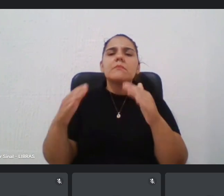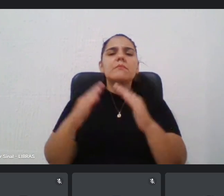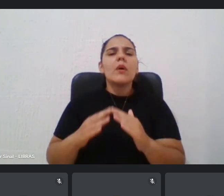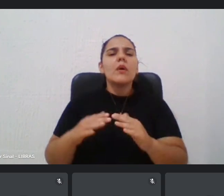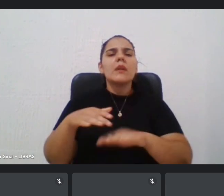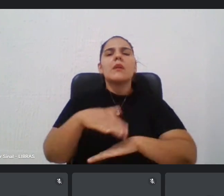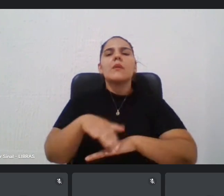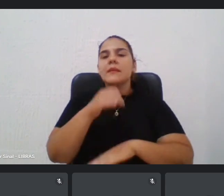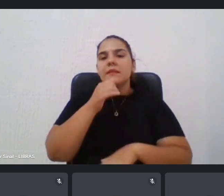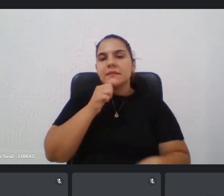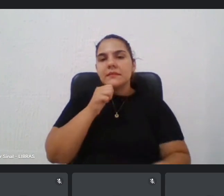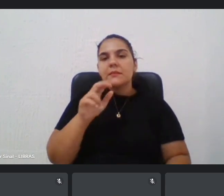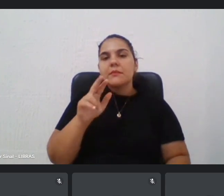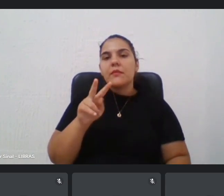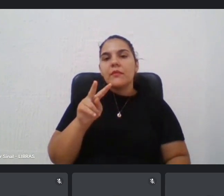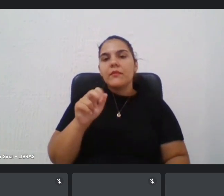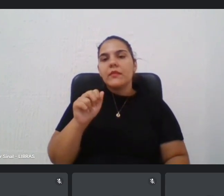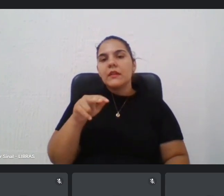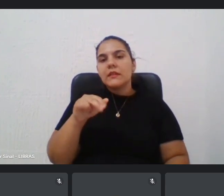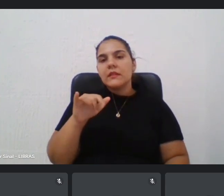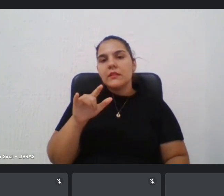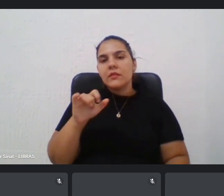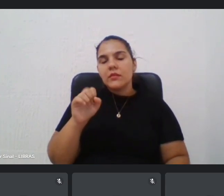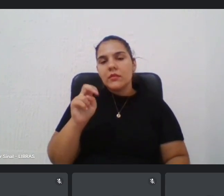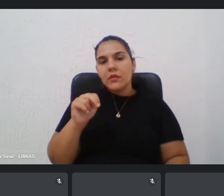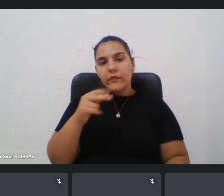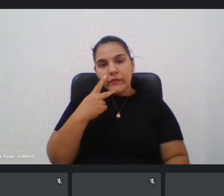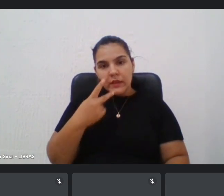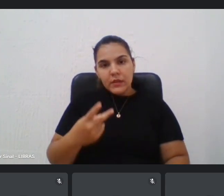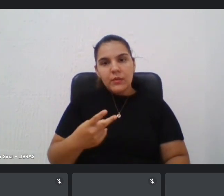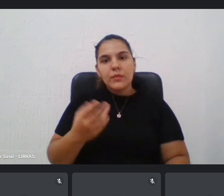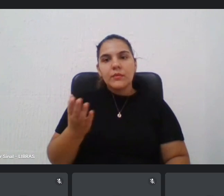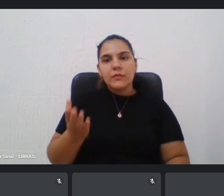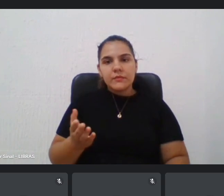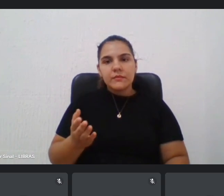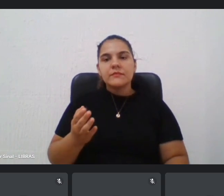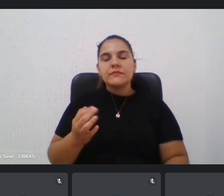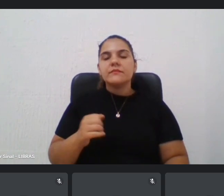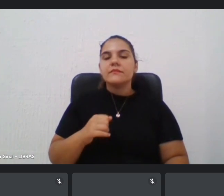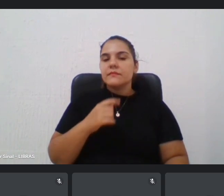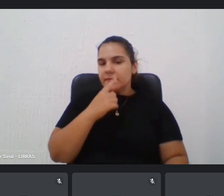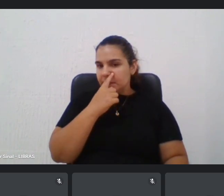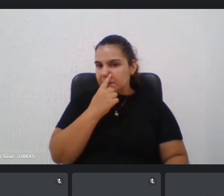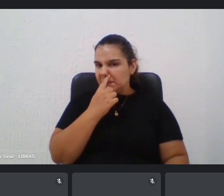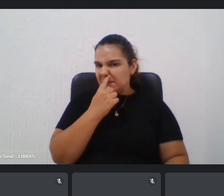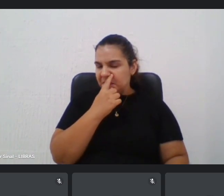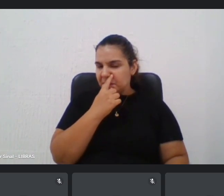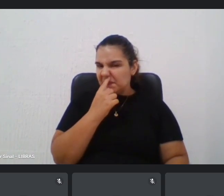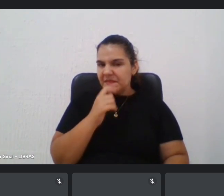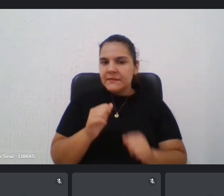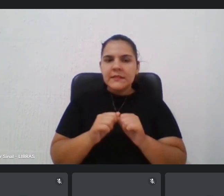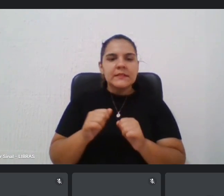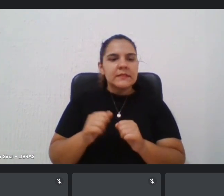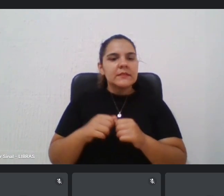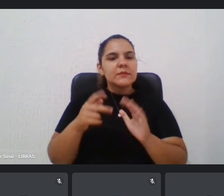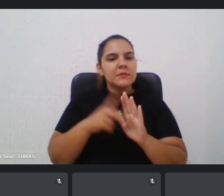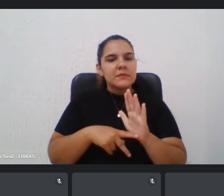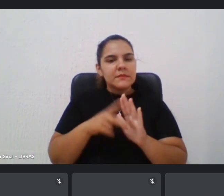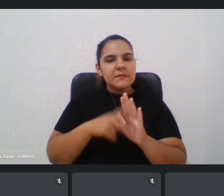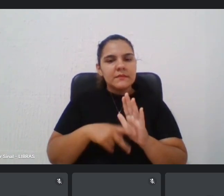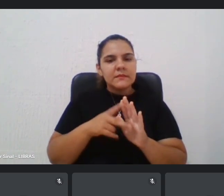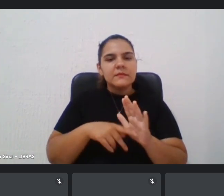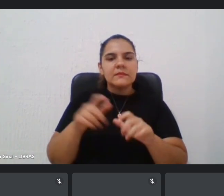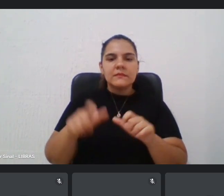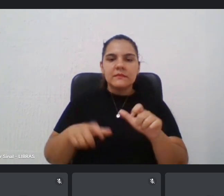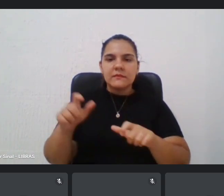ali, e de repente fazer um projeto daquelas pessoas, daquele lugar, para que elas possam